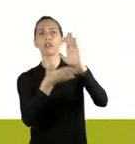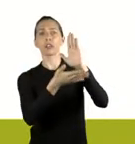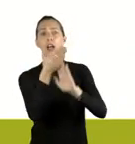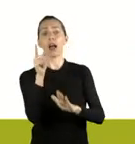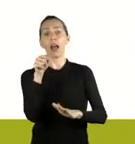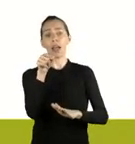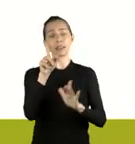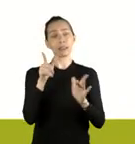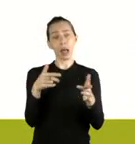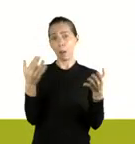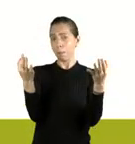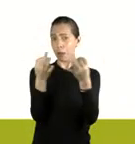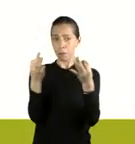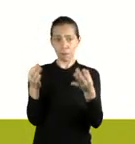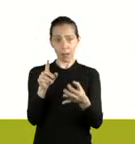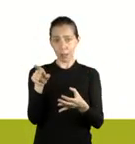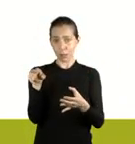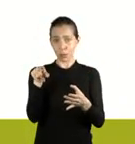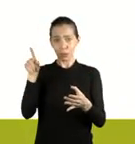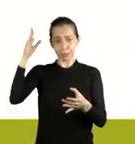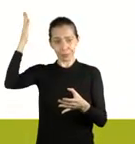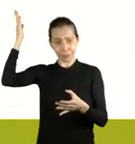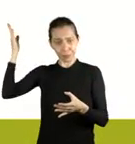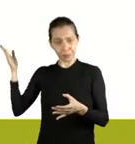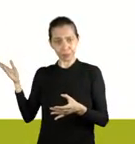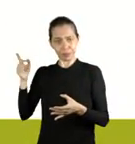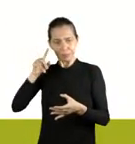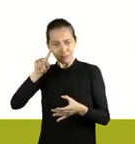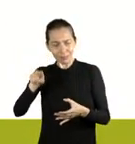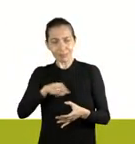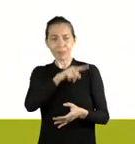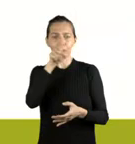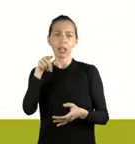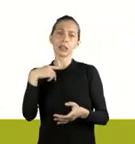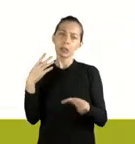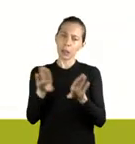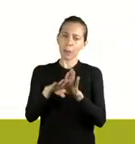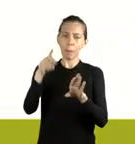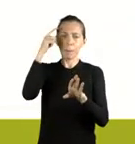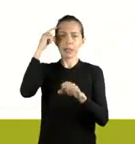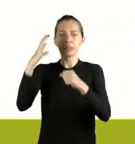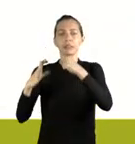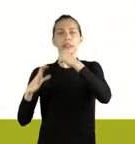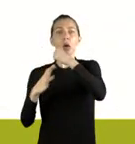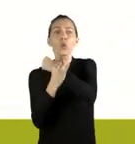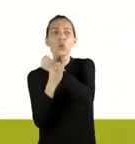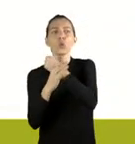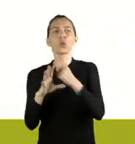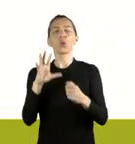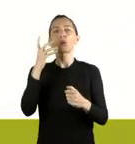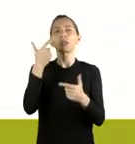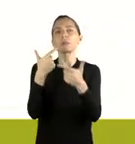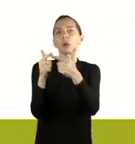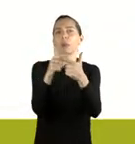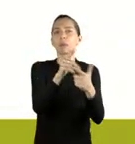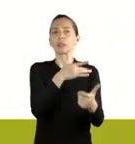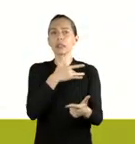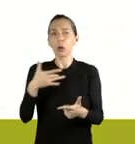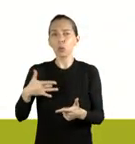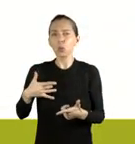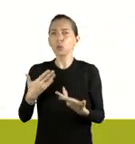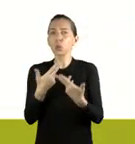perfeito. Aqui também a gente pensa em seguros e tudo mais, porque se acontecer algum problema com a sua saúde aqui,